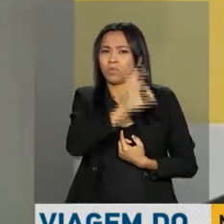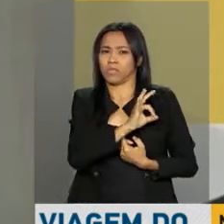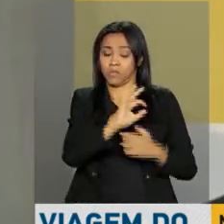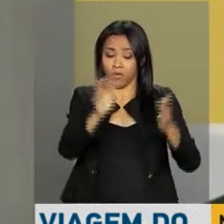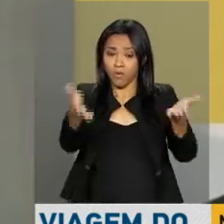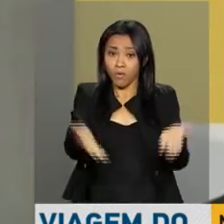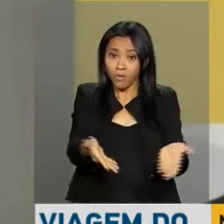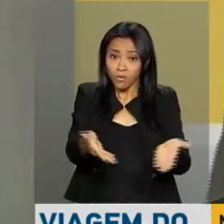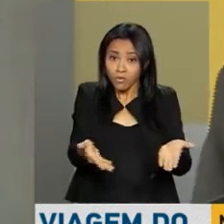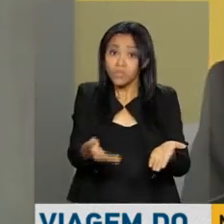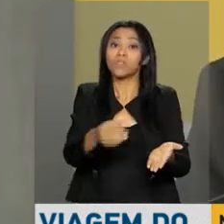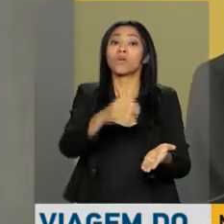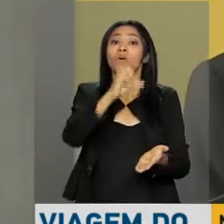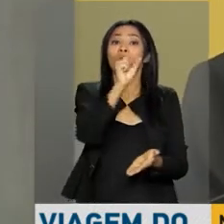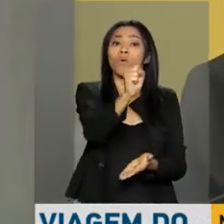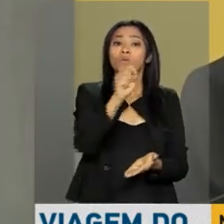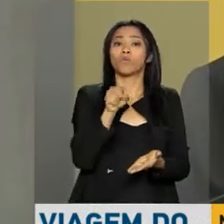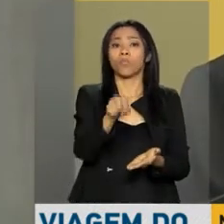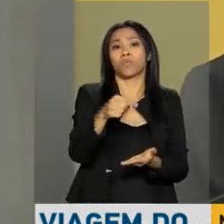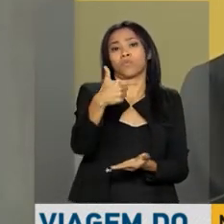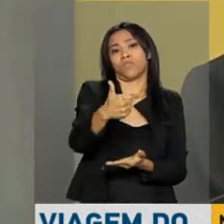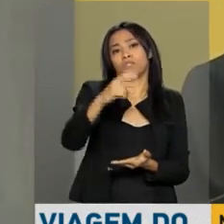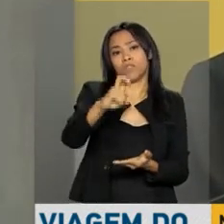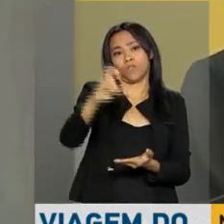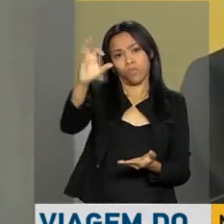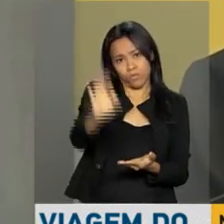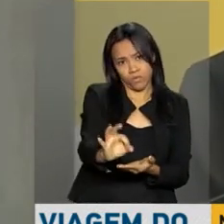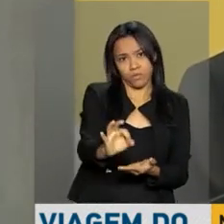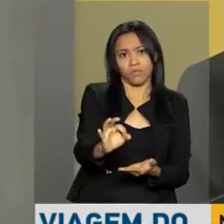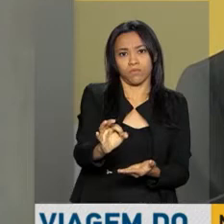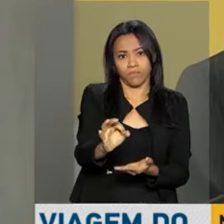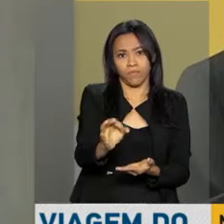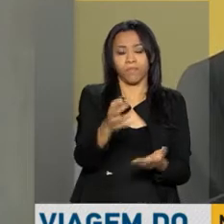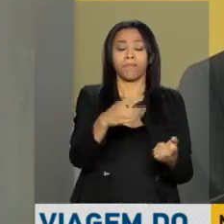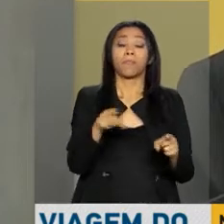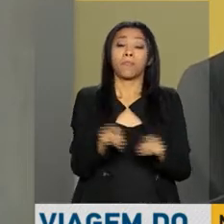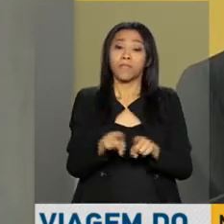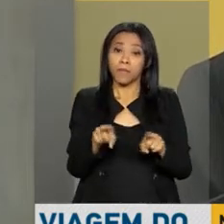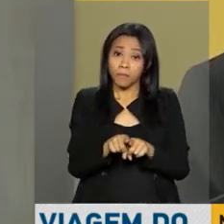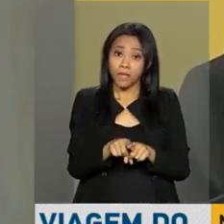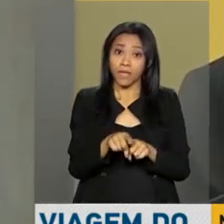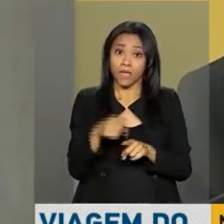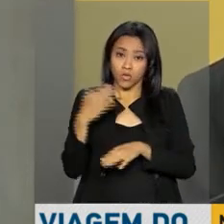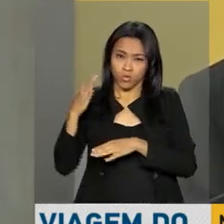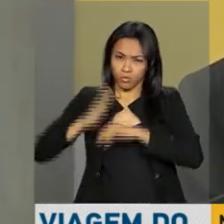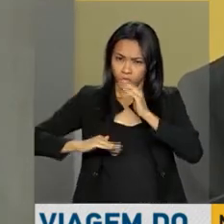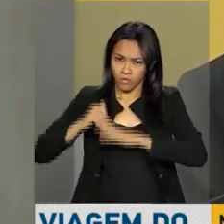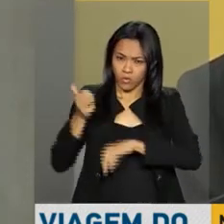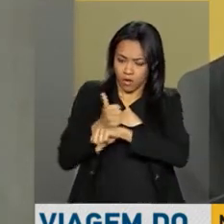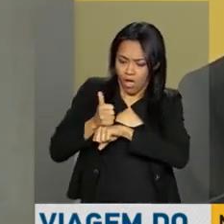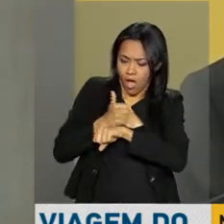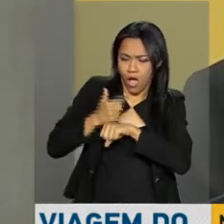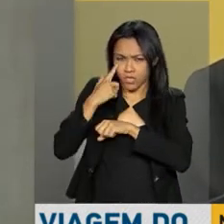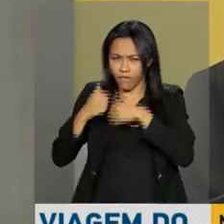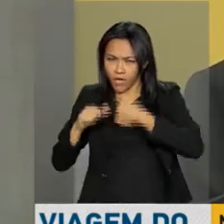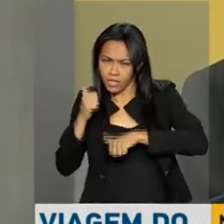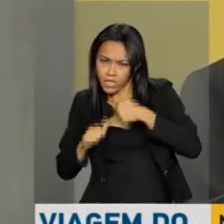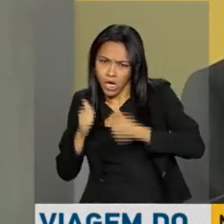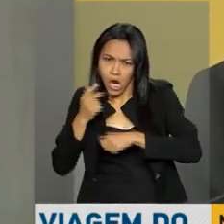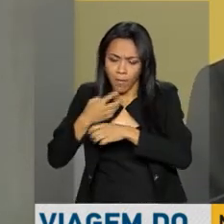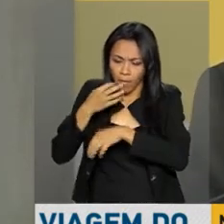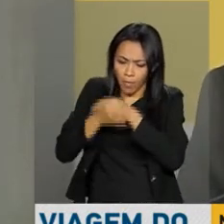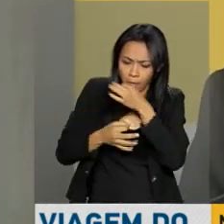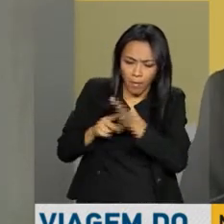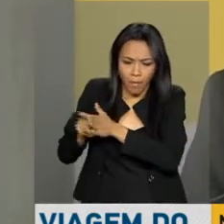hoje estão em 8.25 por cento e as previsões dos analistas não é minha porque eu não quero interferir